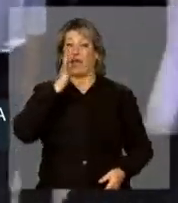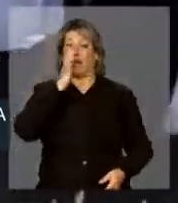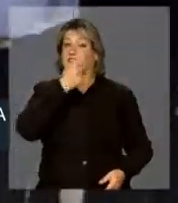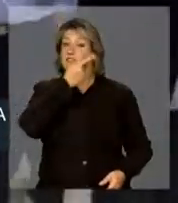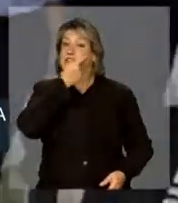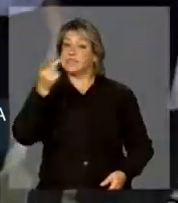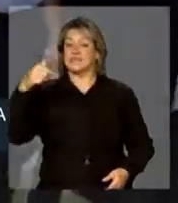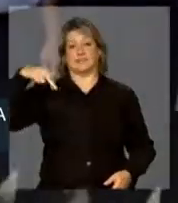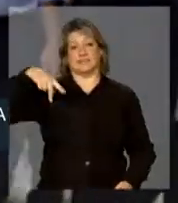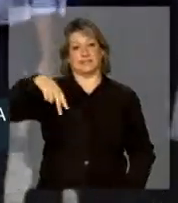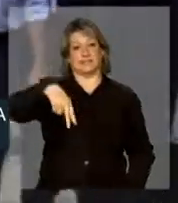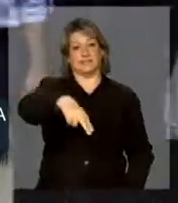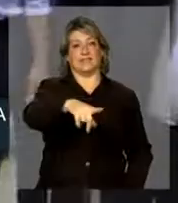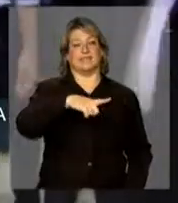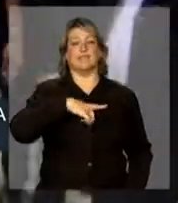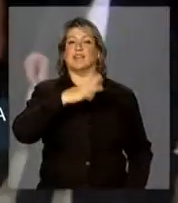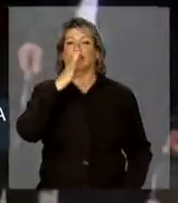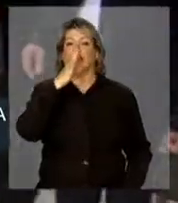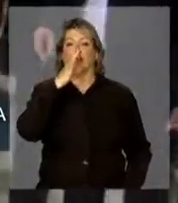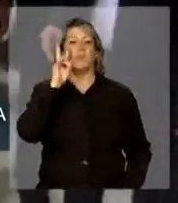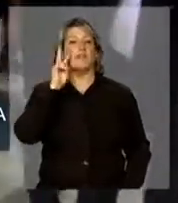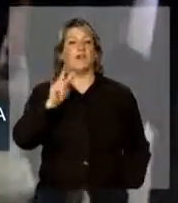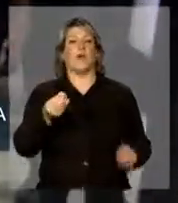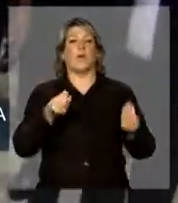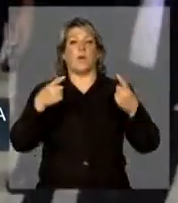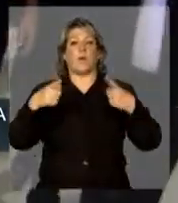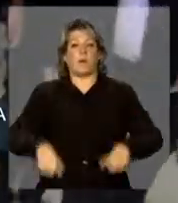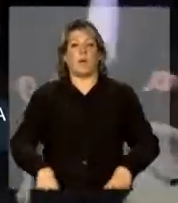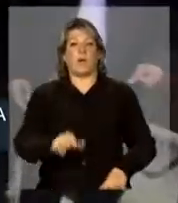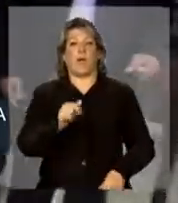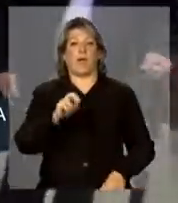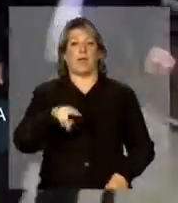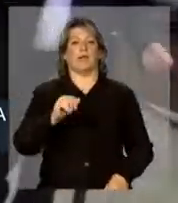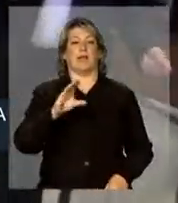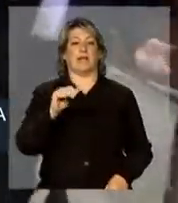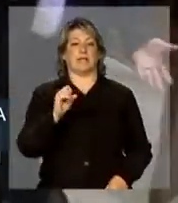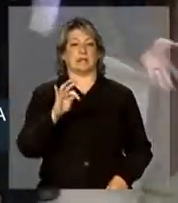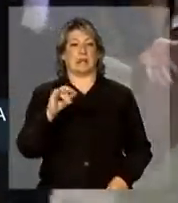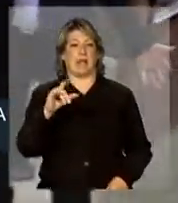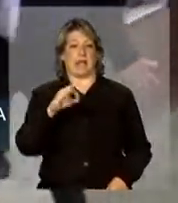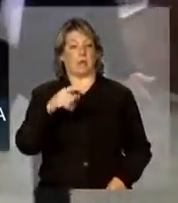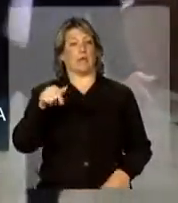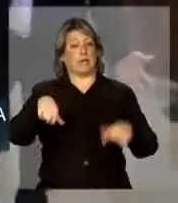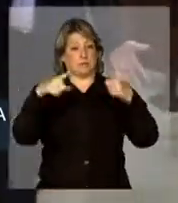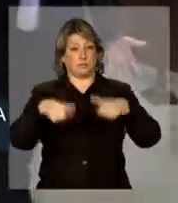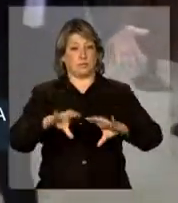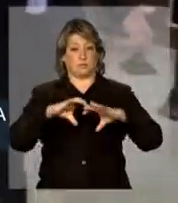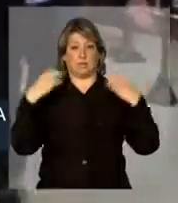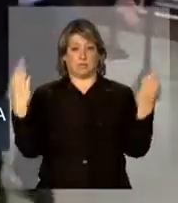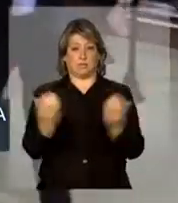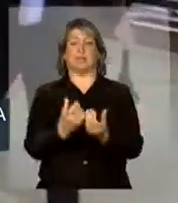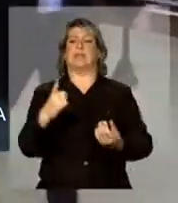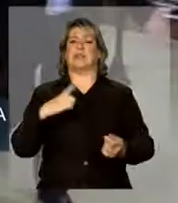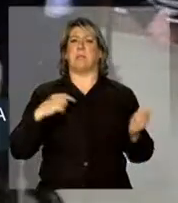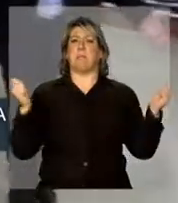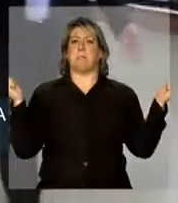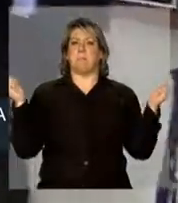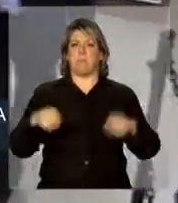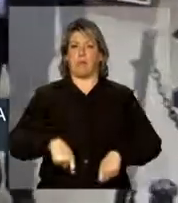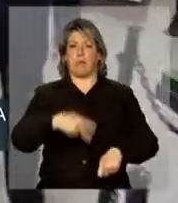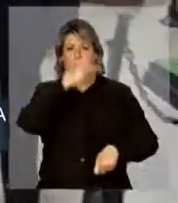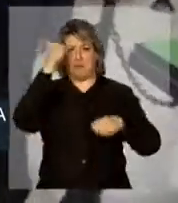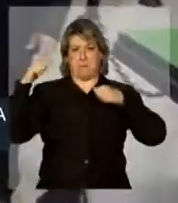Rousseff a ao Arena Castelão e o estádio ele tem capacidade